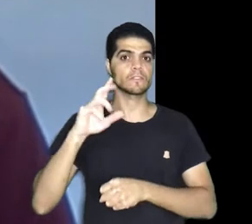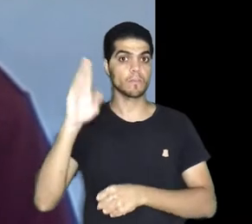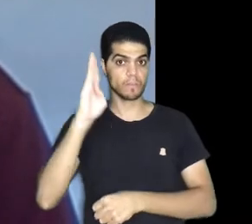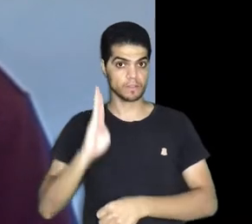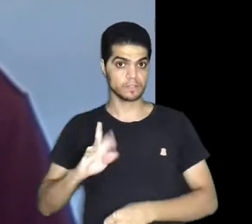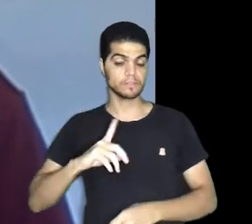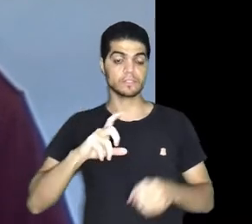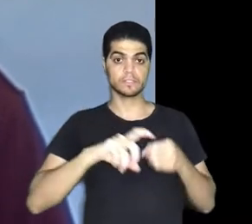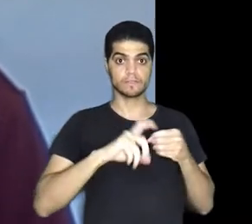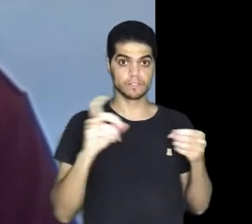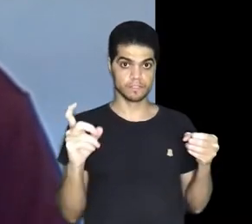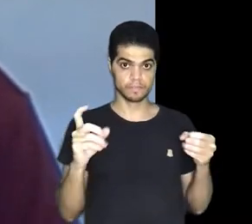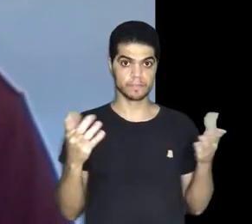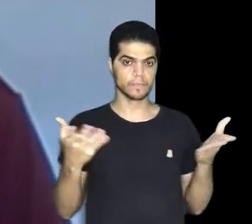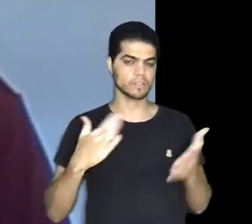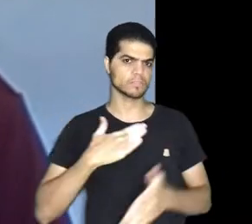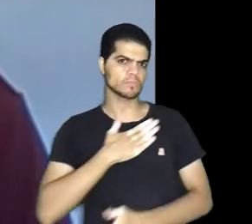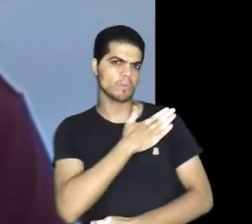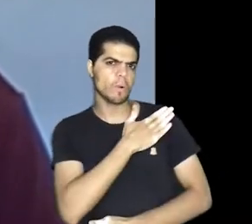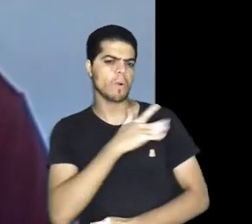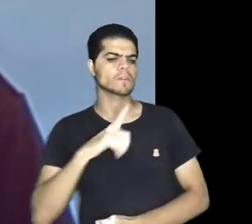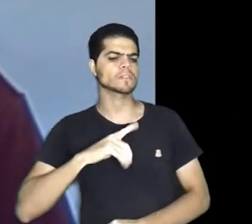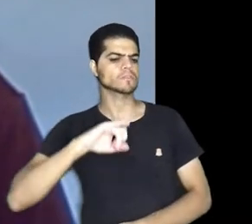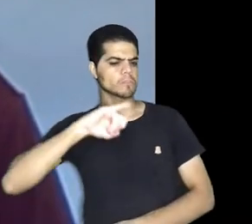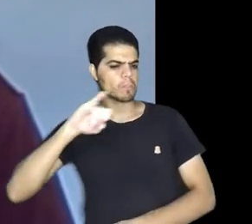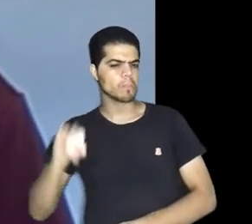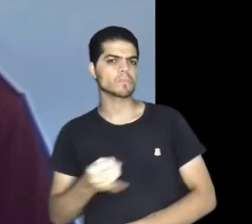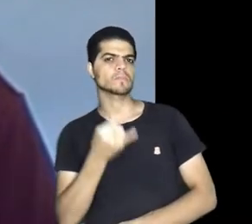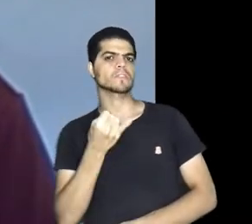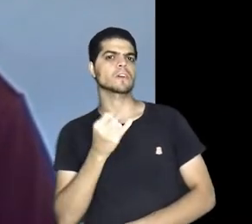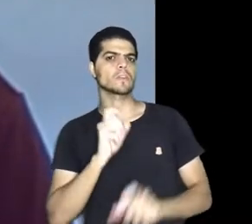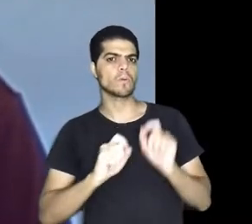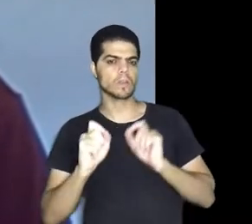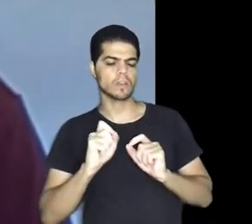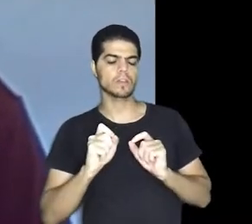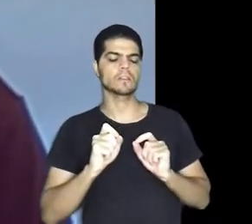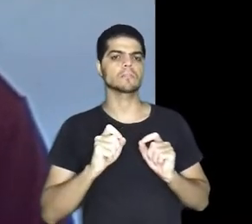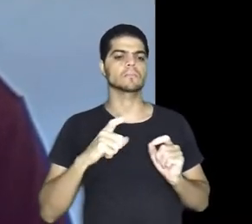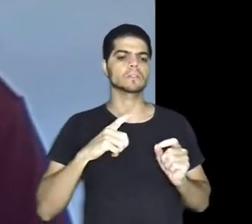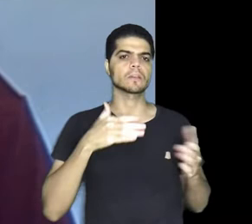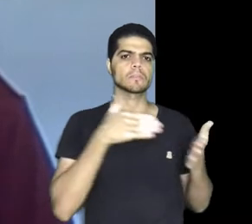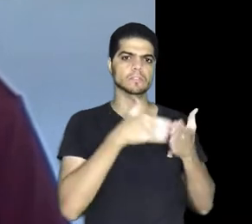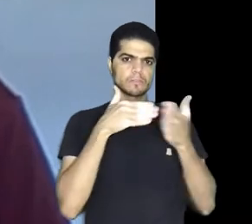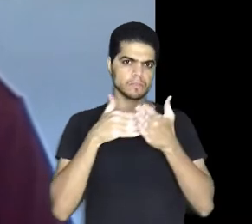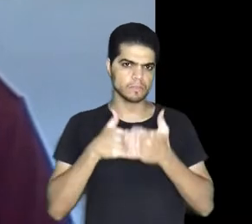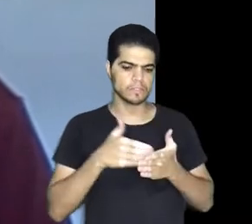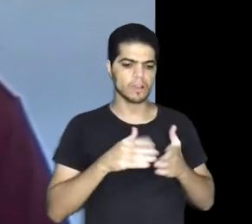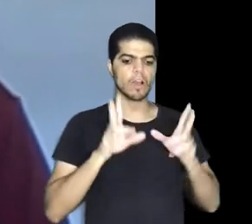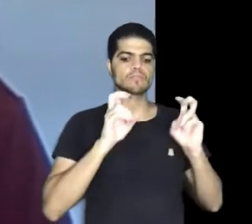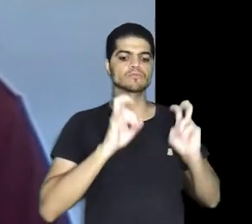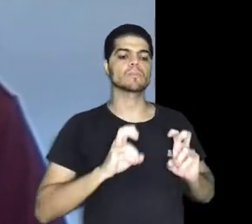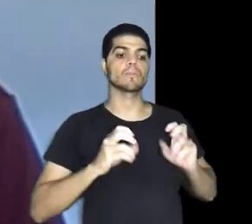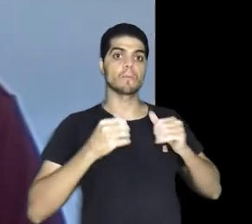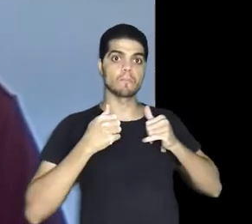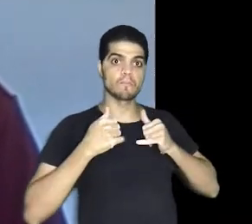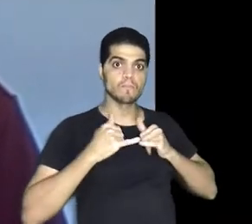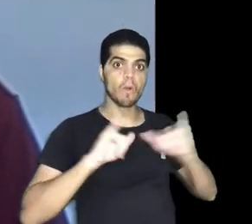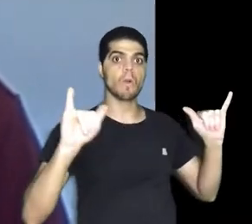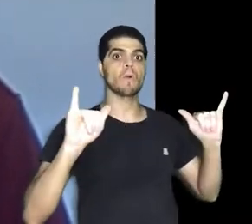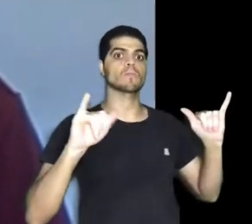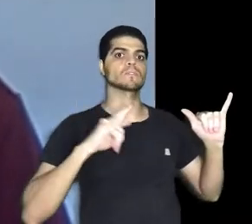há 8 anos, aproveitaria a oportunidade para construir e impor sua própria versão da história da